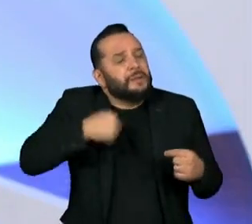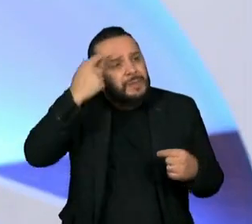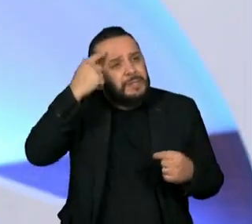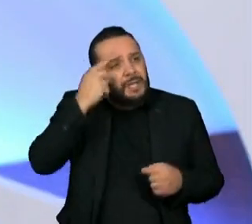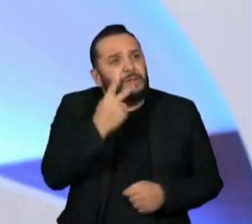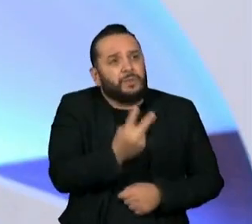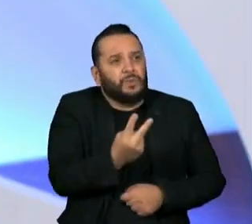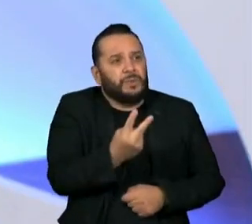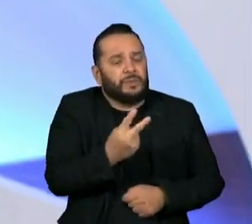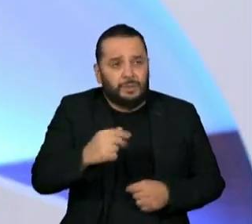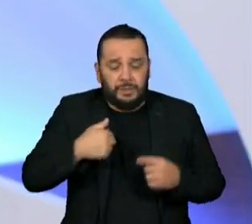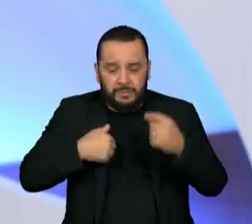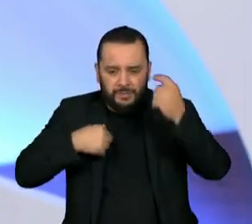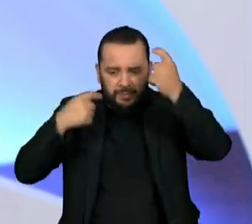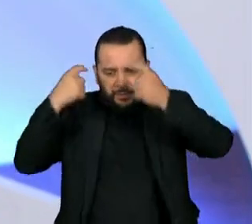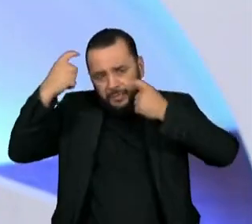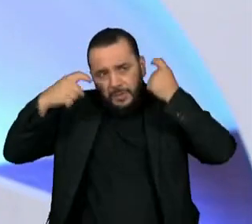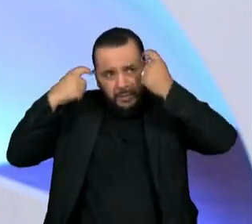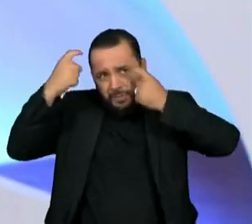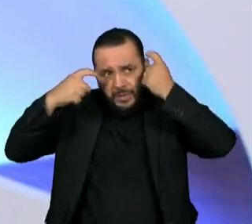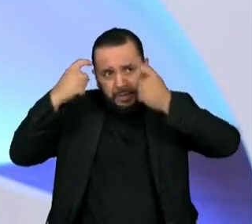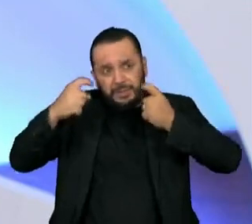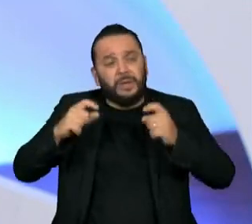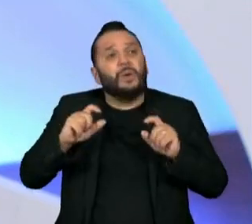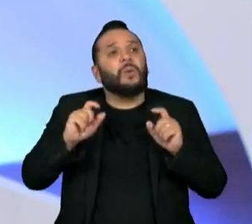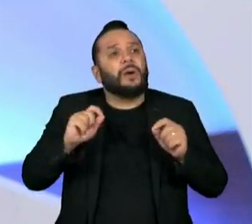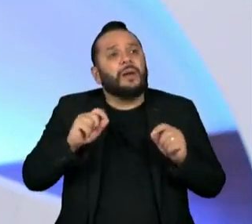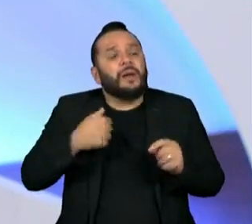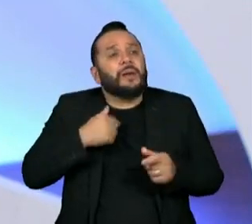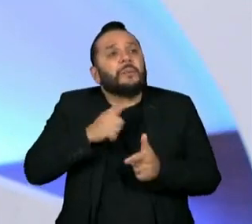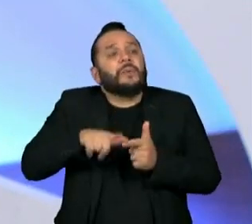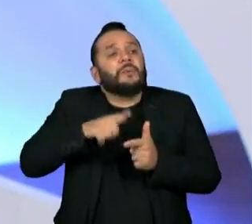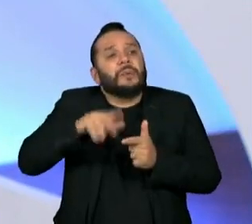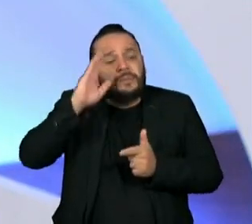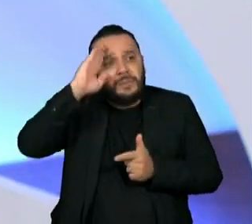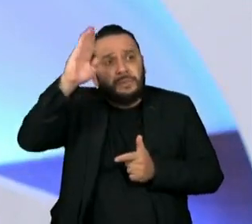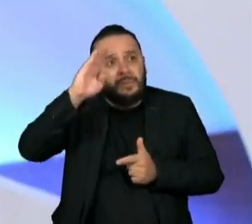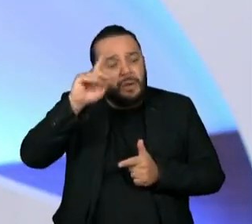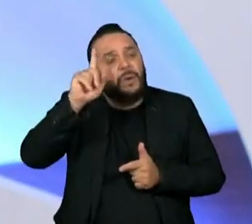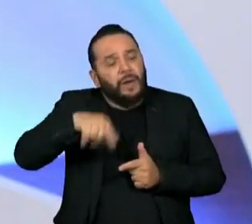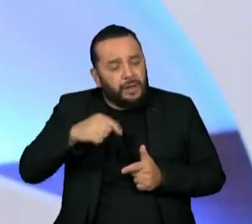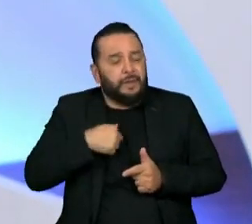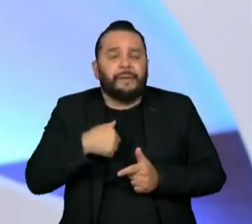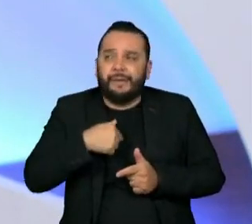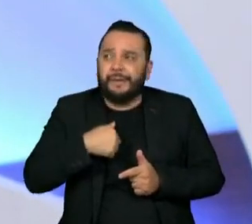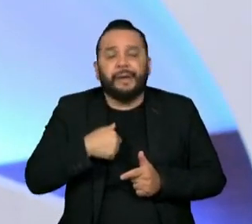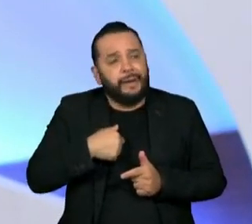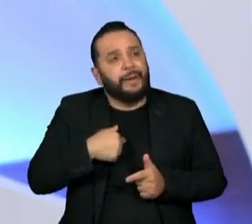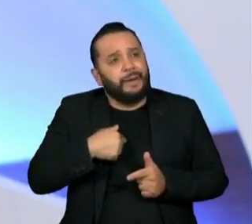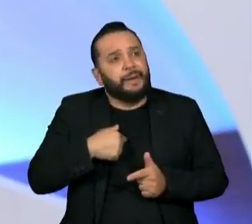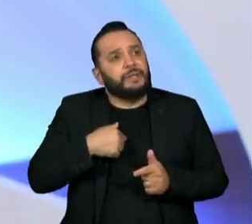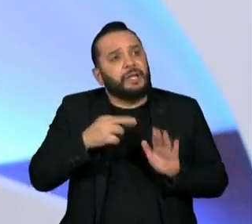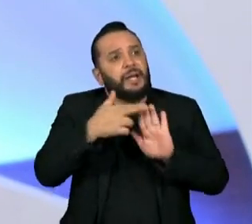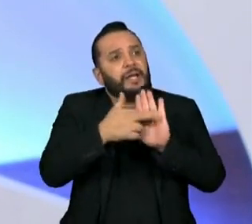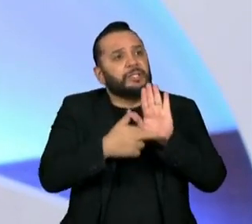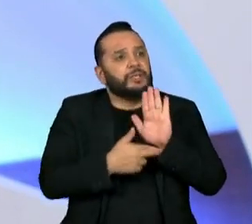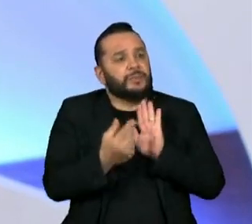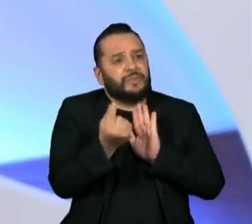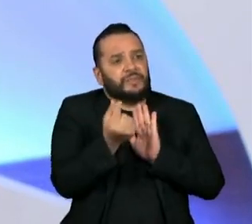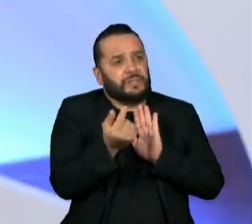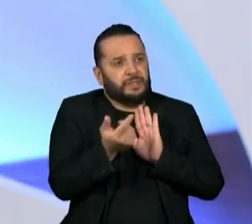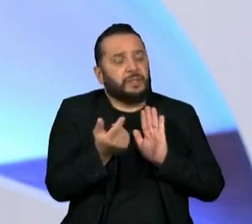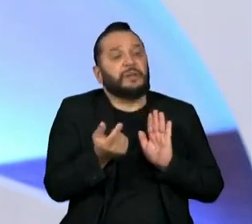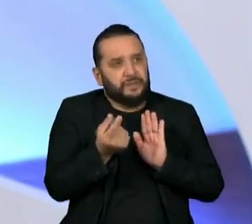momento atual essa preocupação com o nosso calcanhar de Aquiles dos três regimes é o gente buscar hoje que é um o planeta